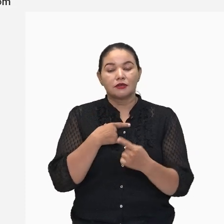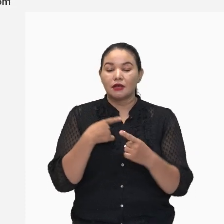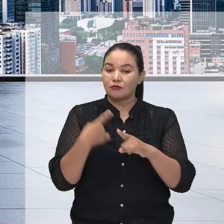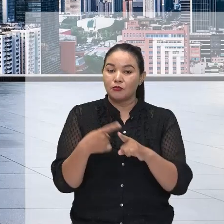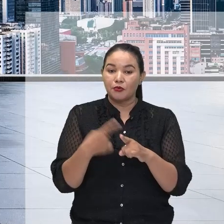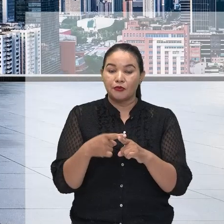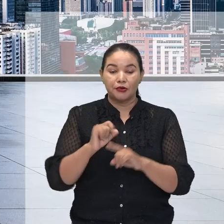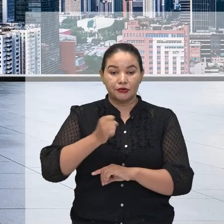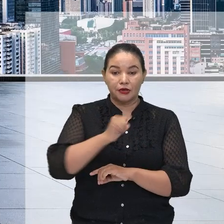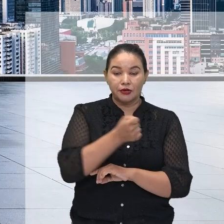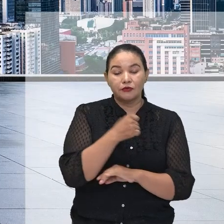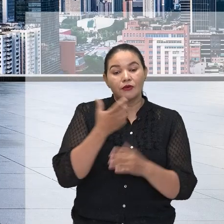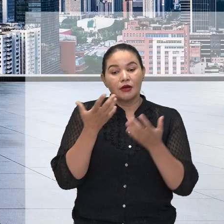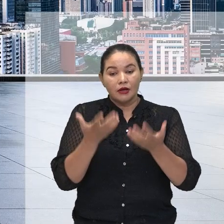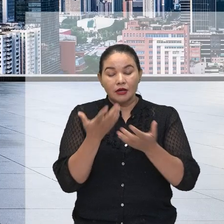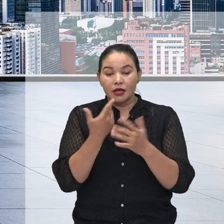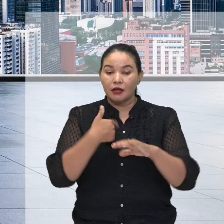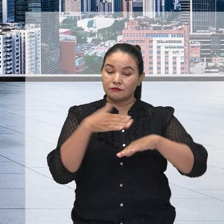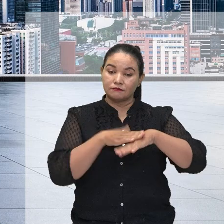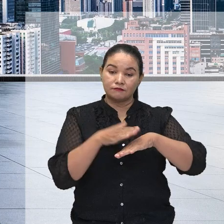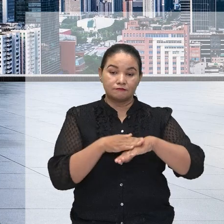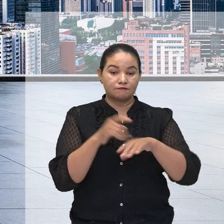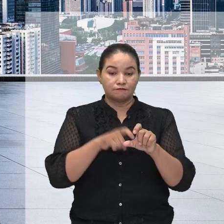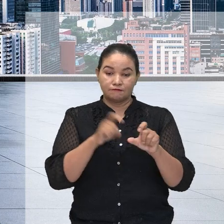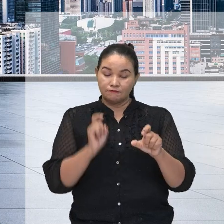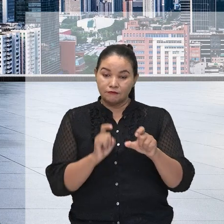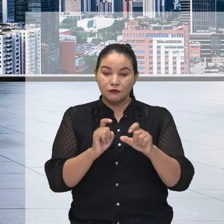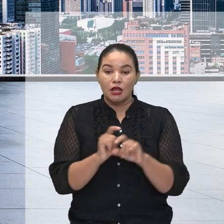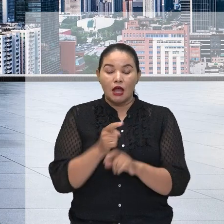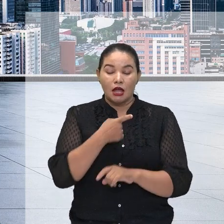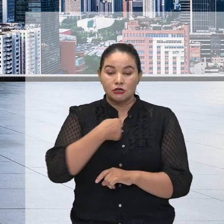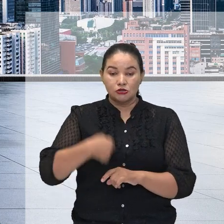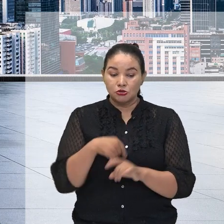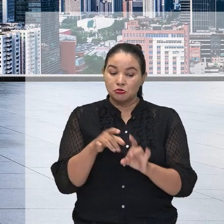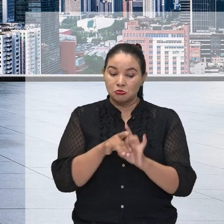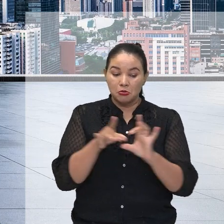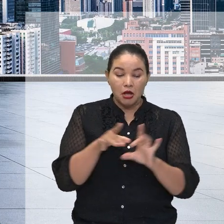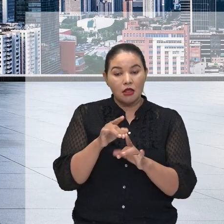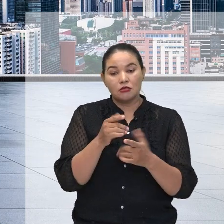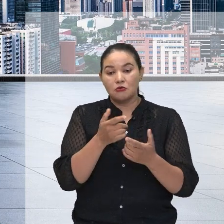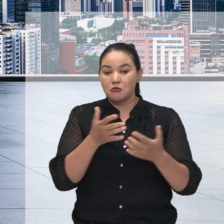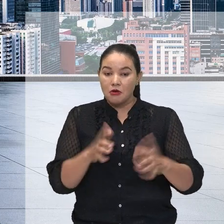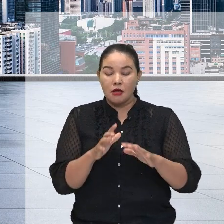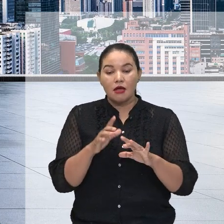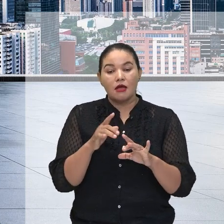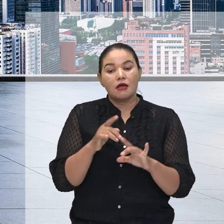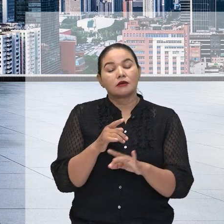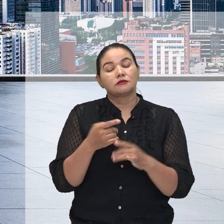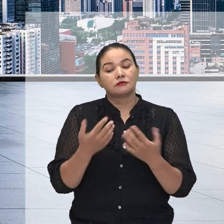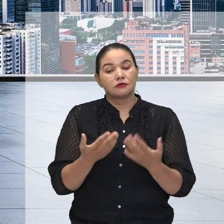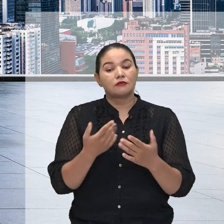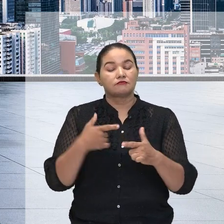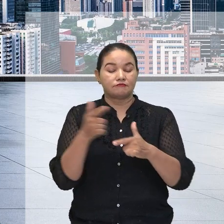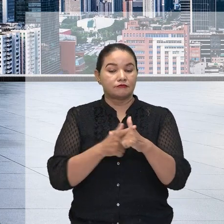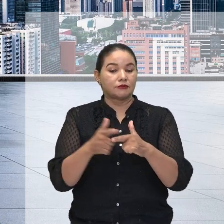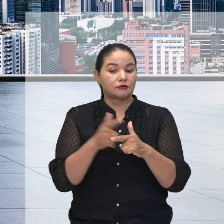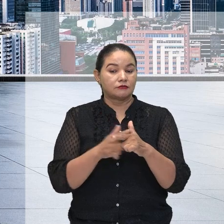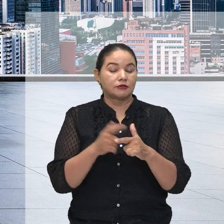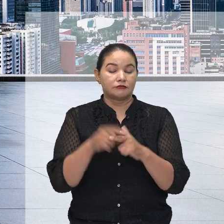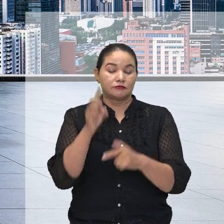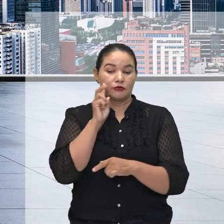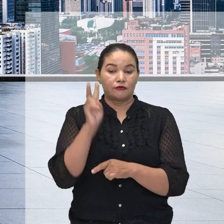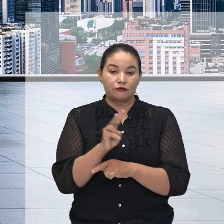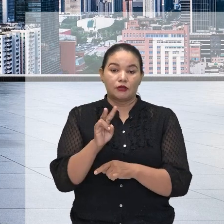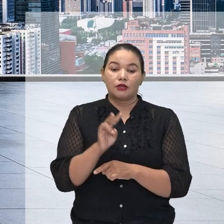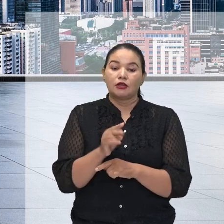Taiwan tentar realmente ter a sua independência, a China não deixa, né, a China continental. Então, realmente a gente observa,